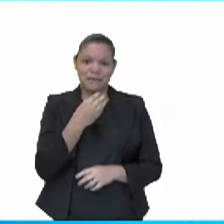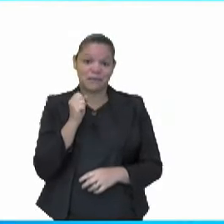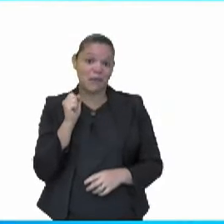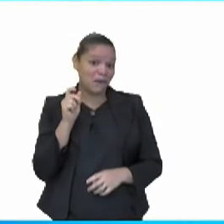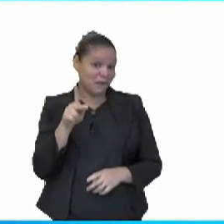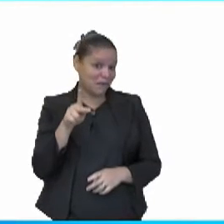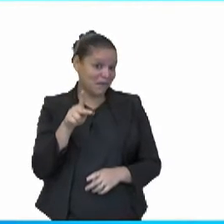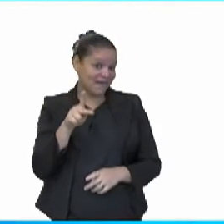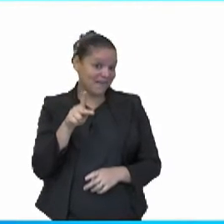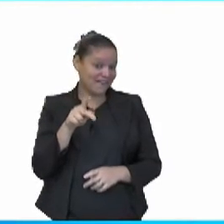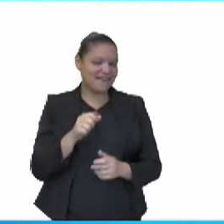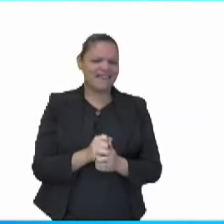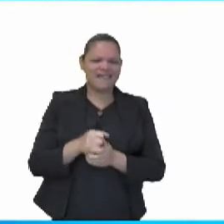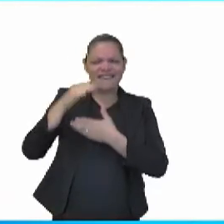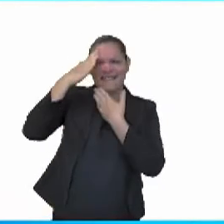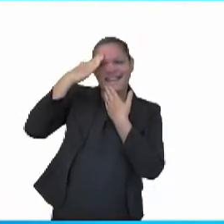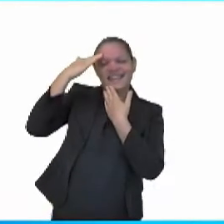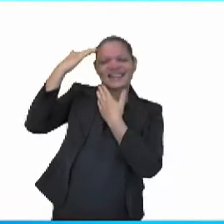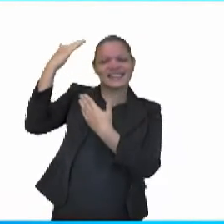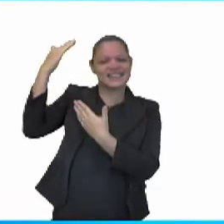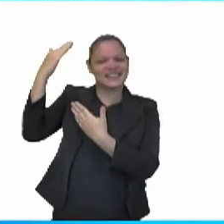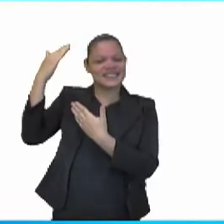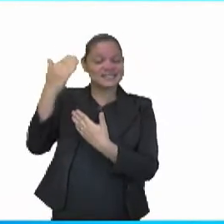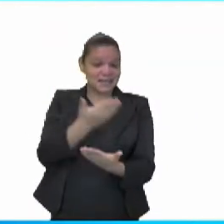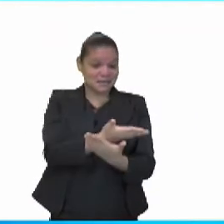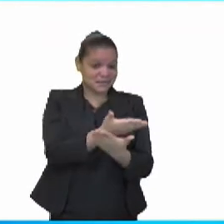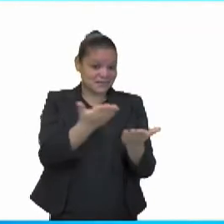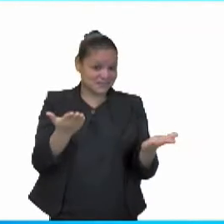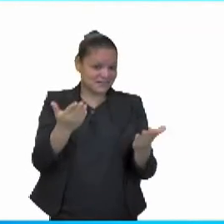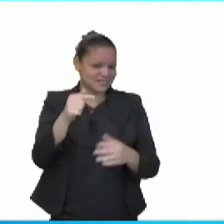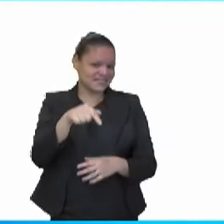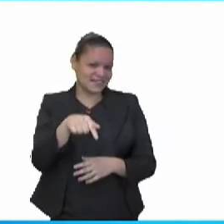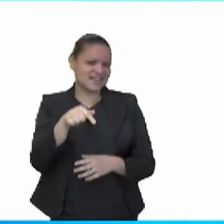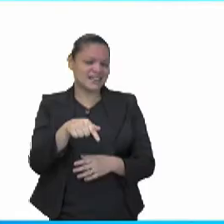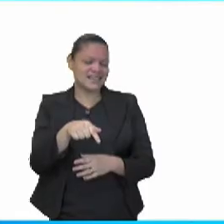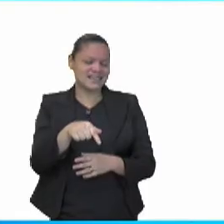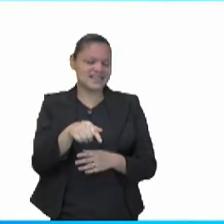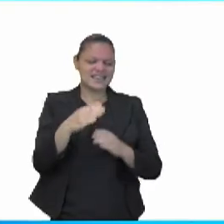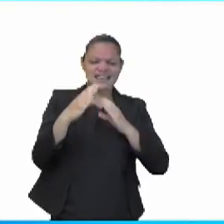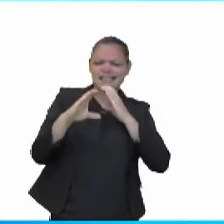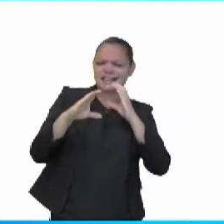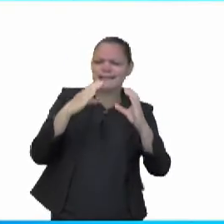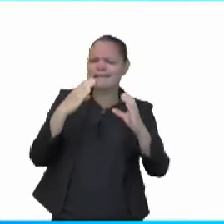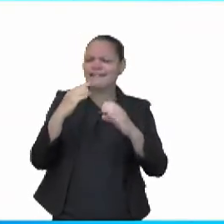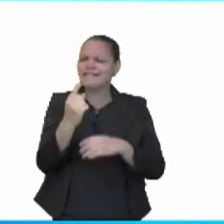sua presença e gostaríamos que você cantasse pra gente um rap. Vamos lá?